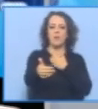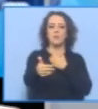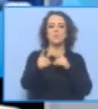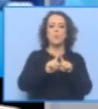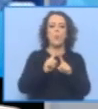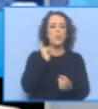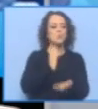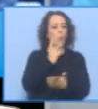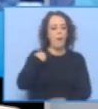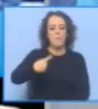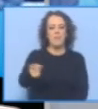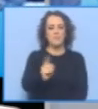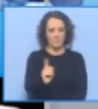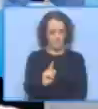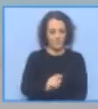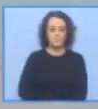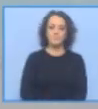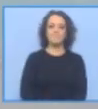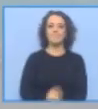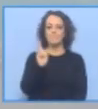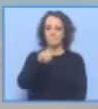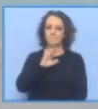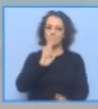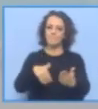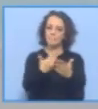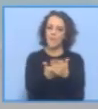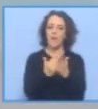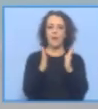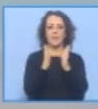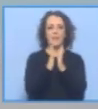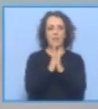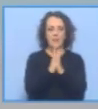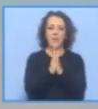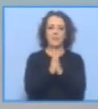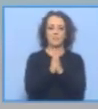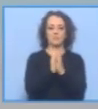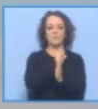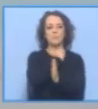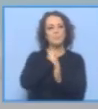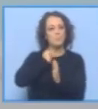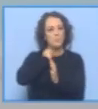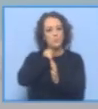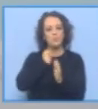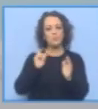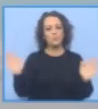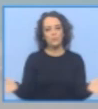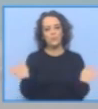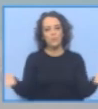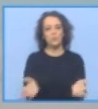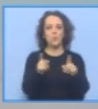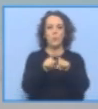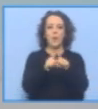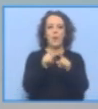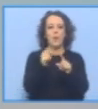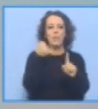dia-a-dia. Coloca também à Igreja e aos seus pastores o desafio da linguagem,